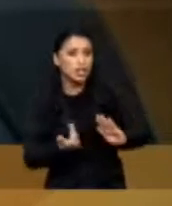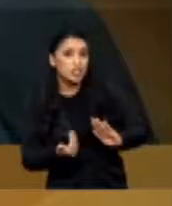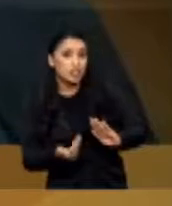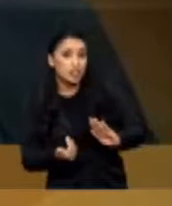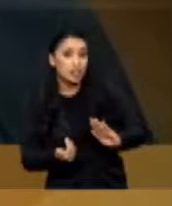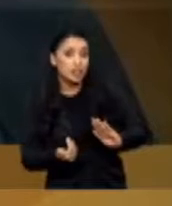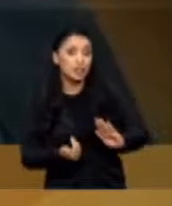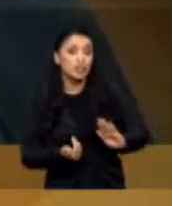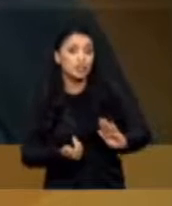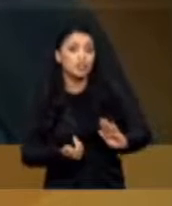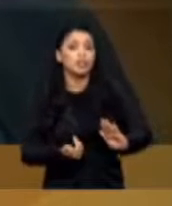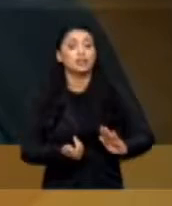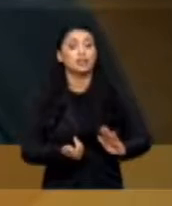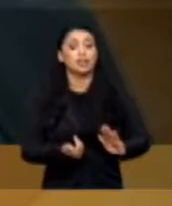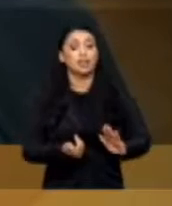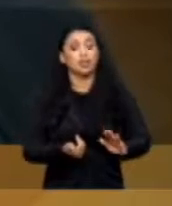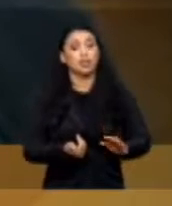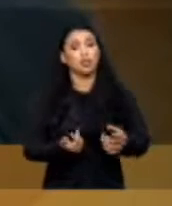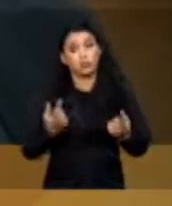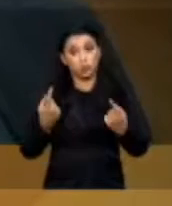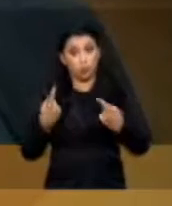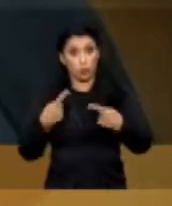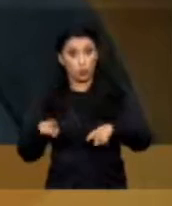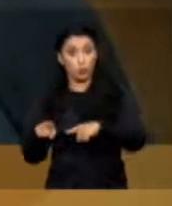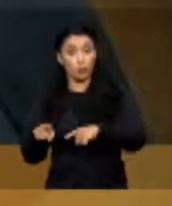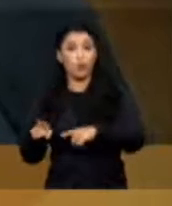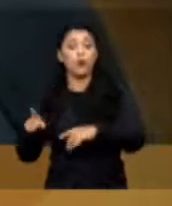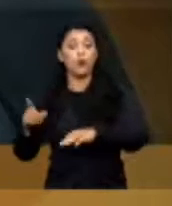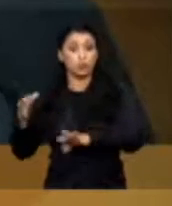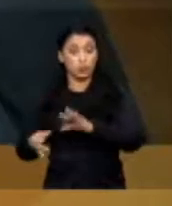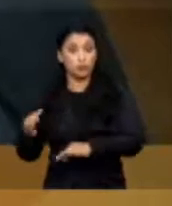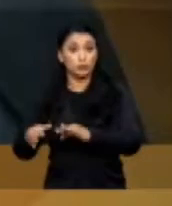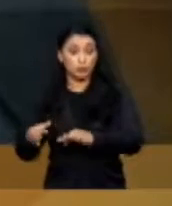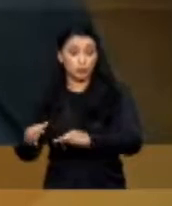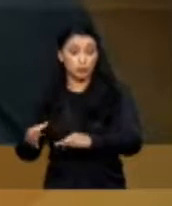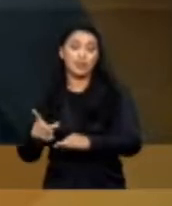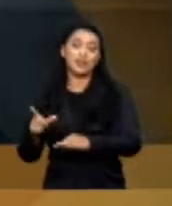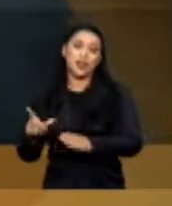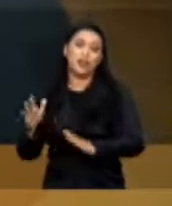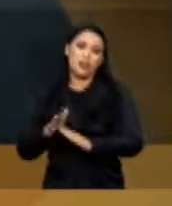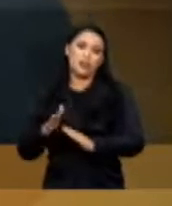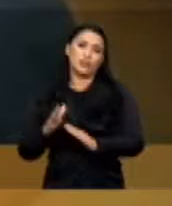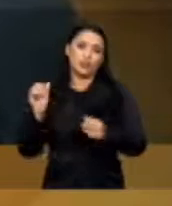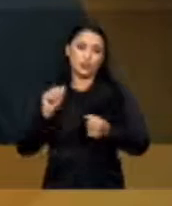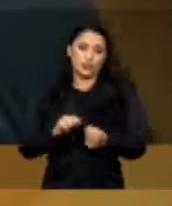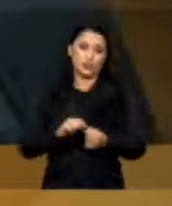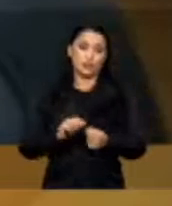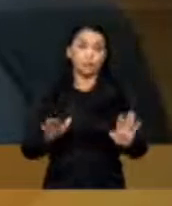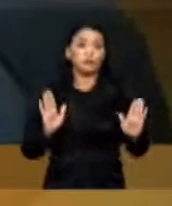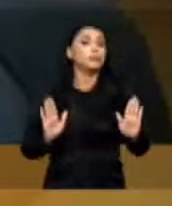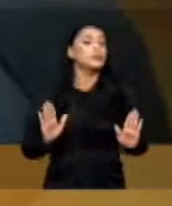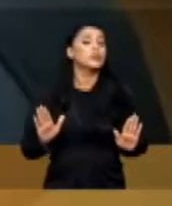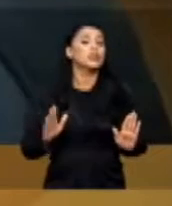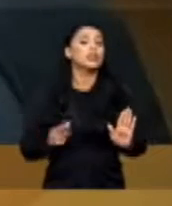de eliminação do contraposto, é o limite que foi gravemente transposto. E quem